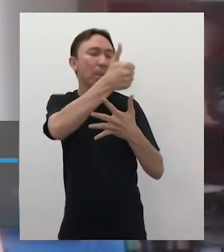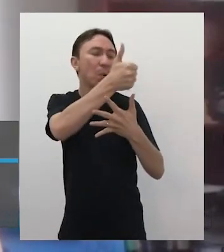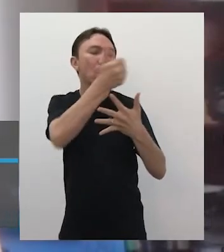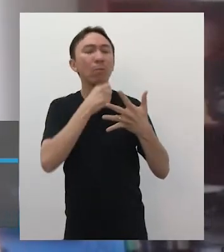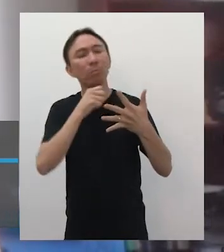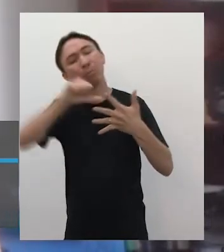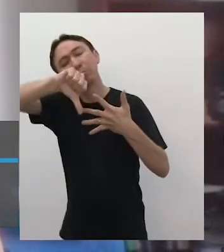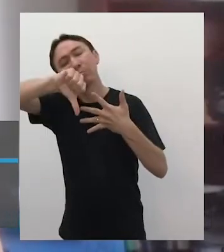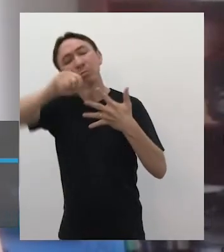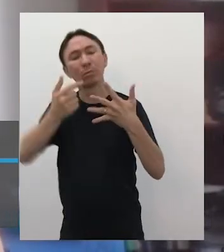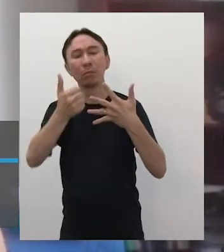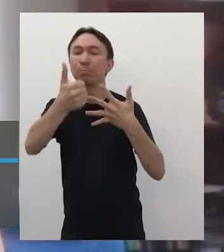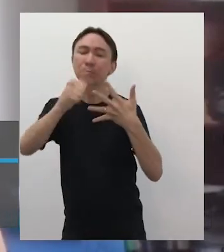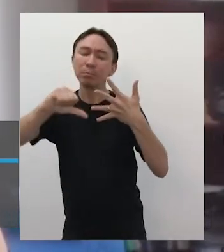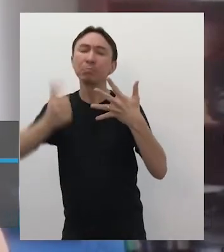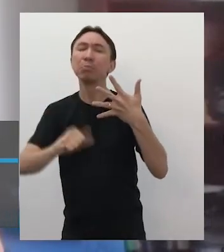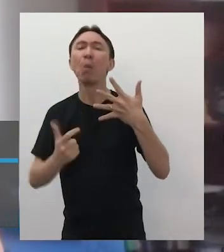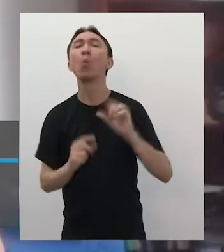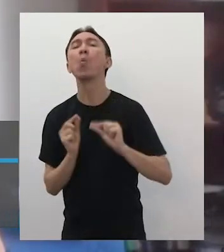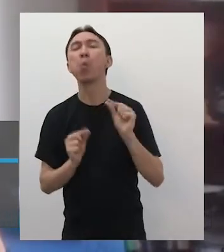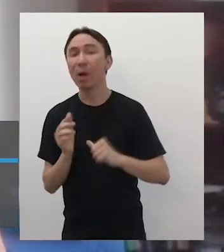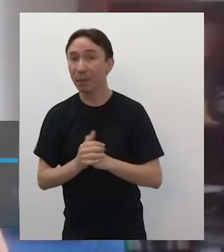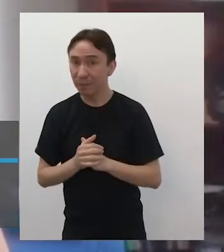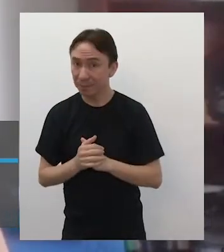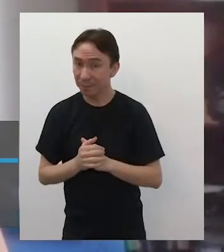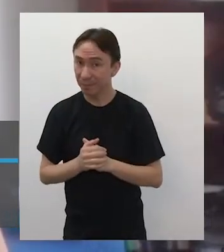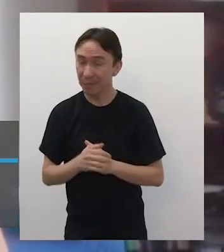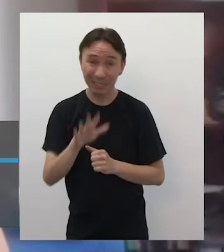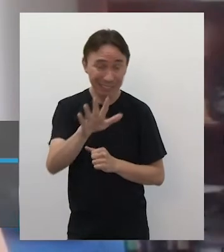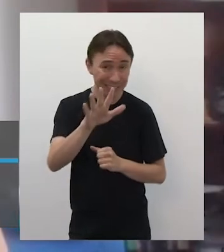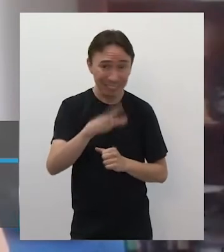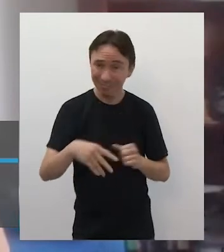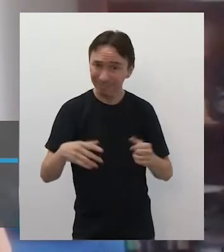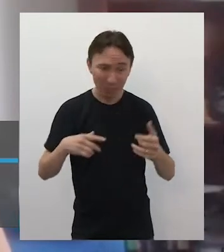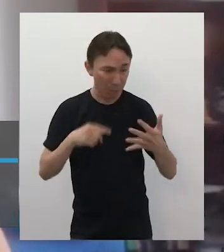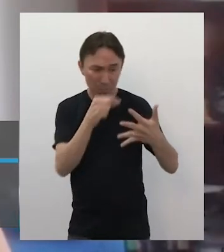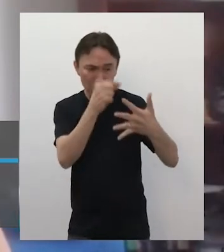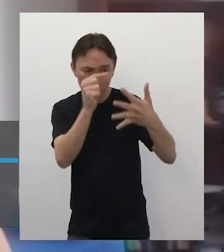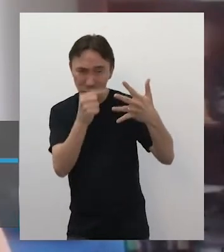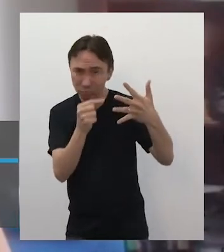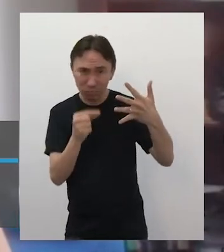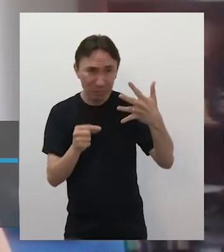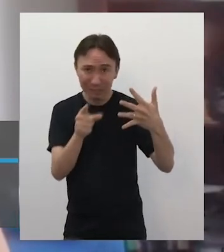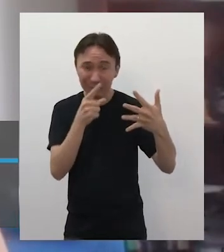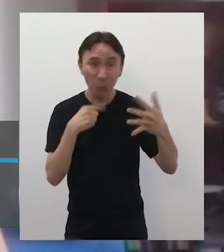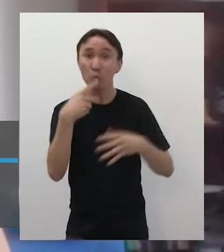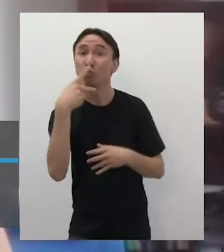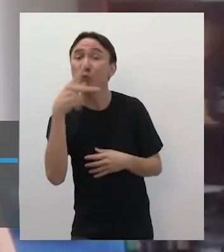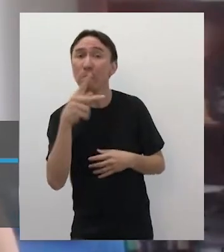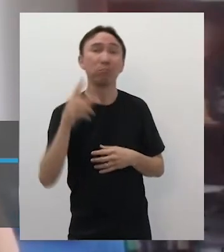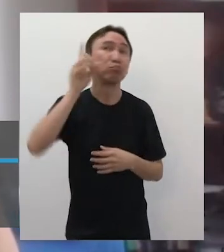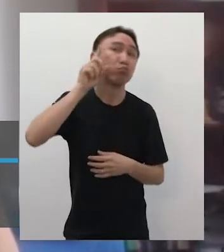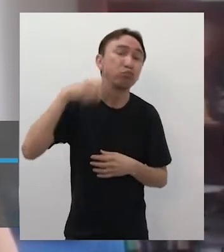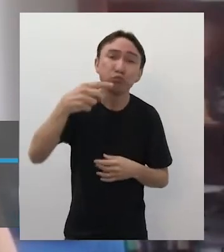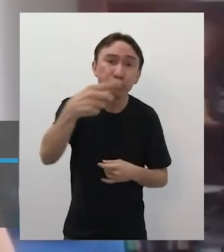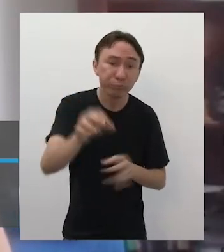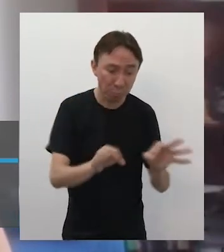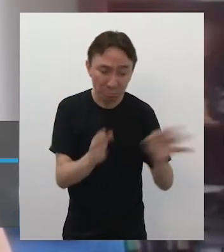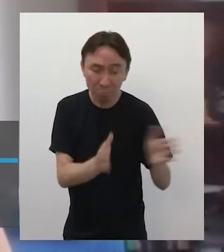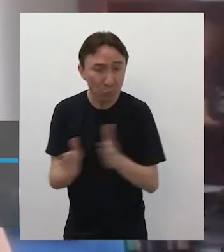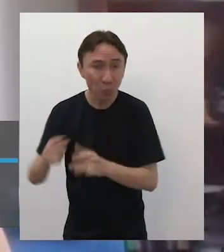final e se surgir algum imprevisto, a gente não consegue dar conta dele, né? Então, de repente, no meio do dia, a